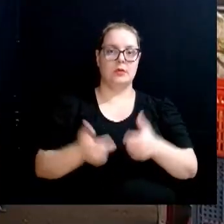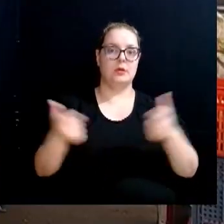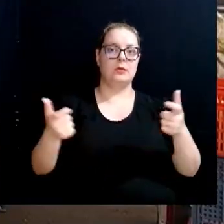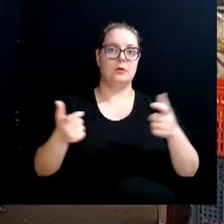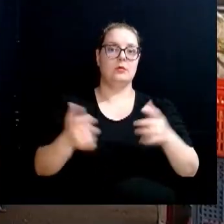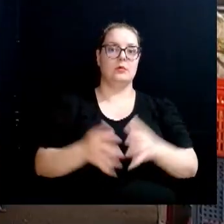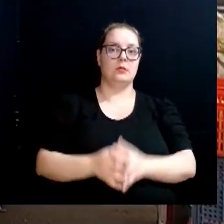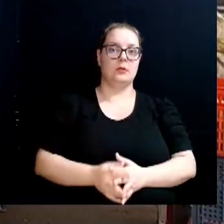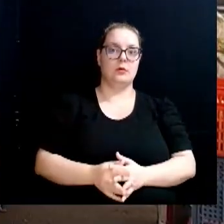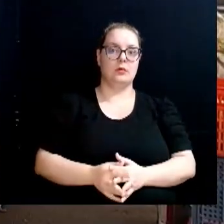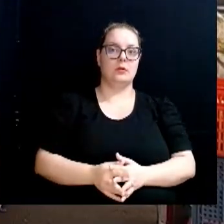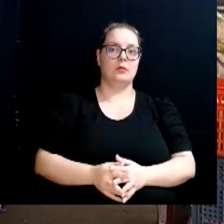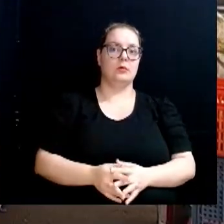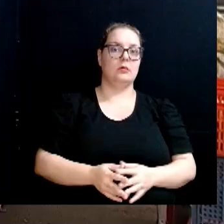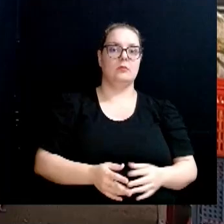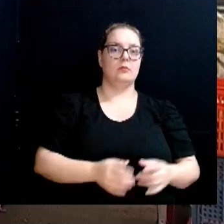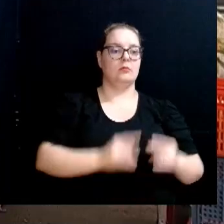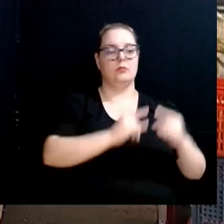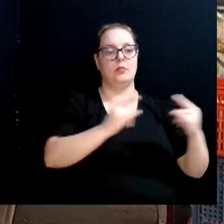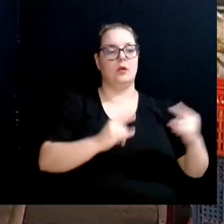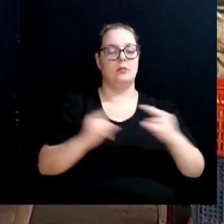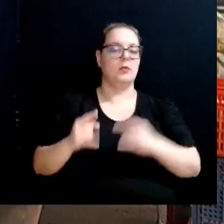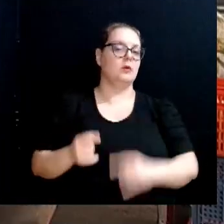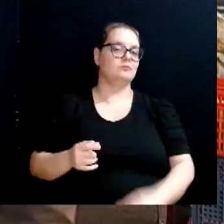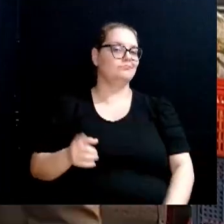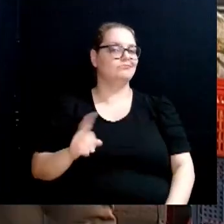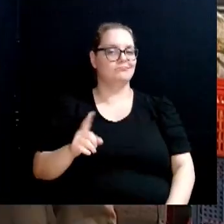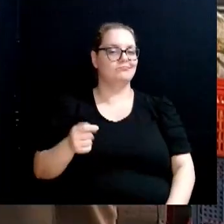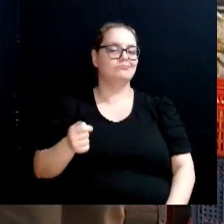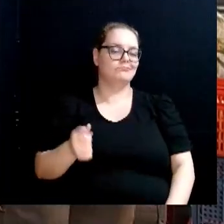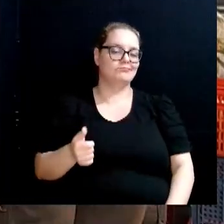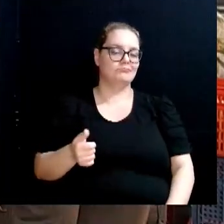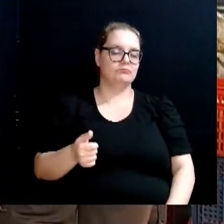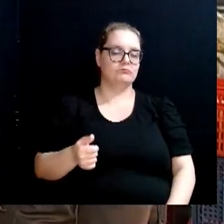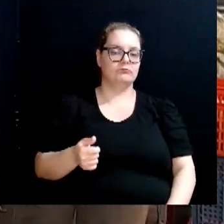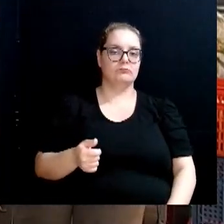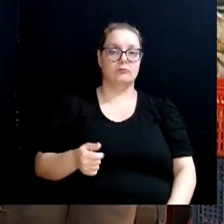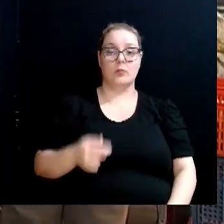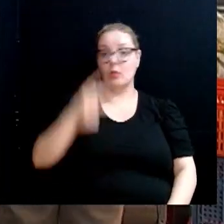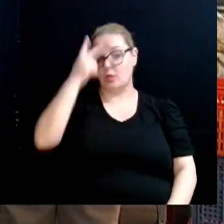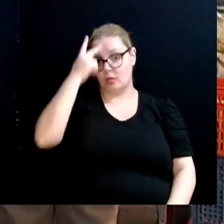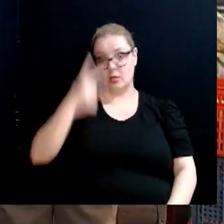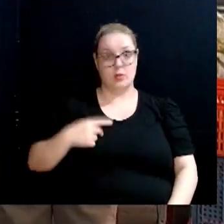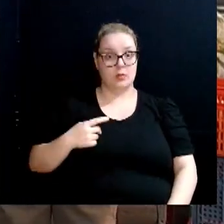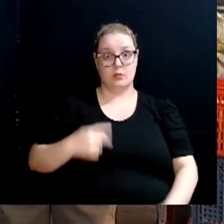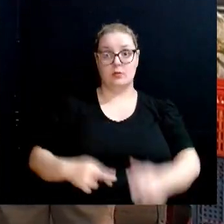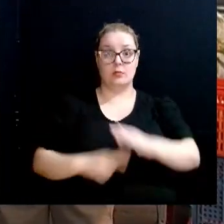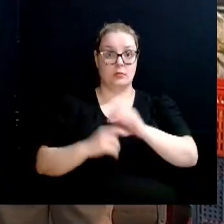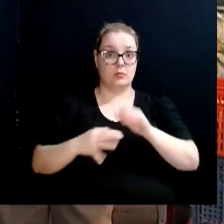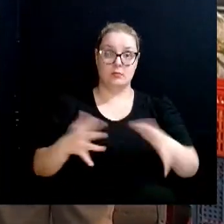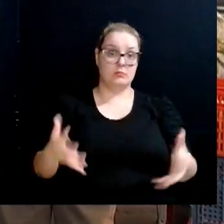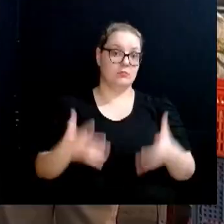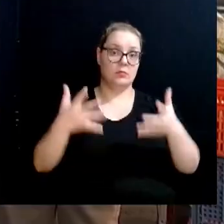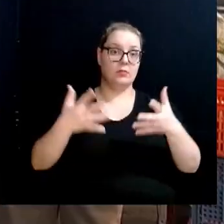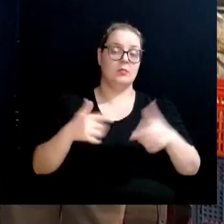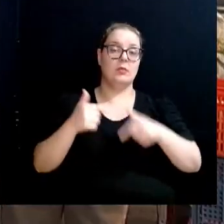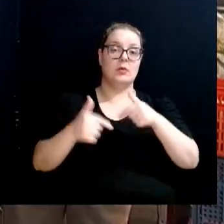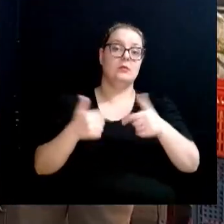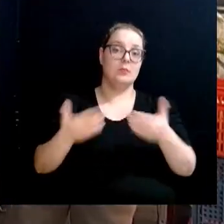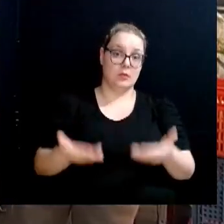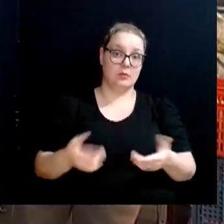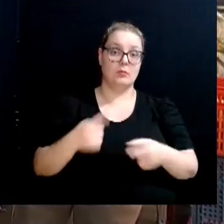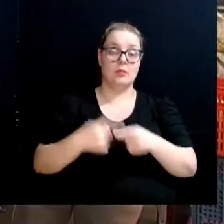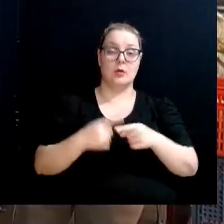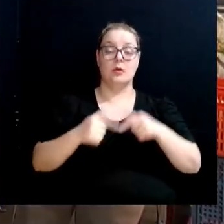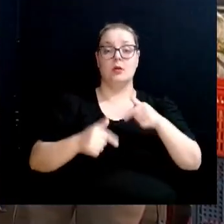muitas barracas. Então acho que os próprios feirantes também não recebem tanto incentivo mesmo para trabalharem com isso, porque é um trabalho